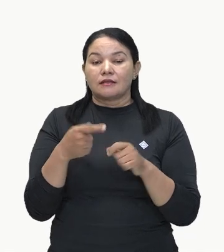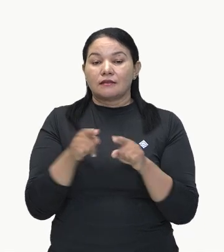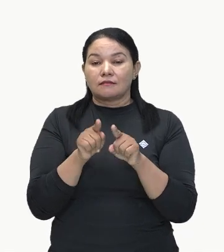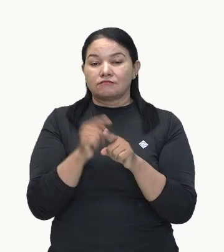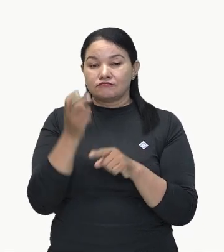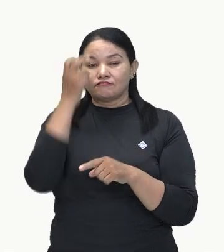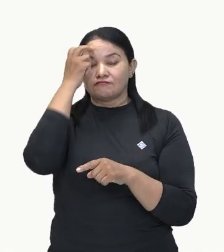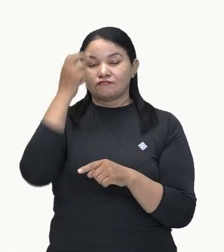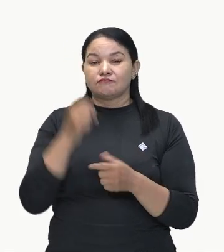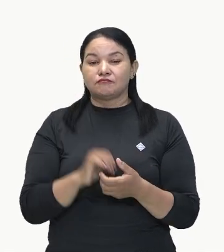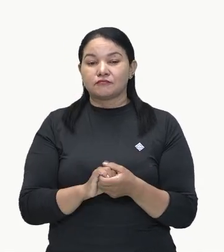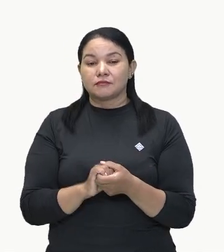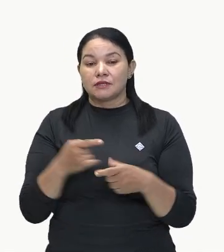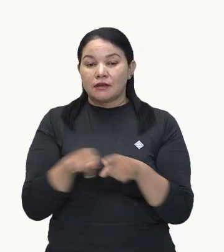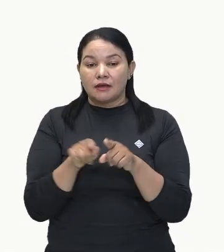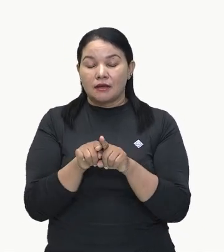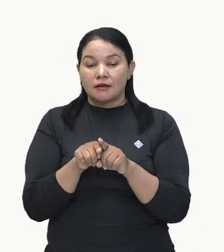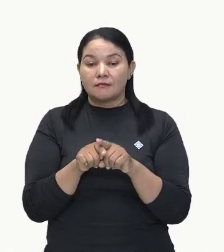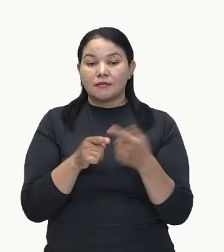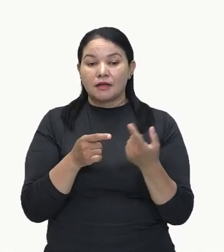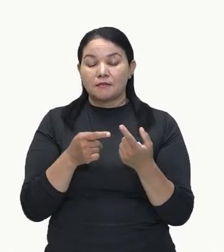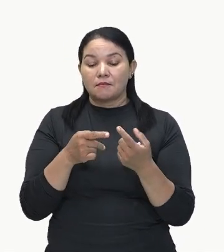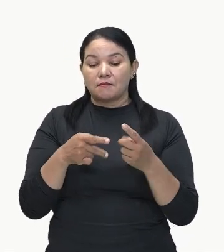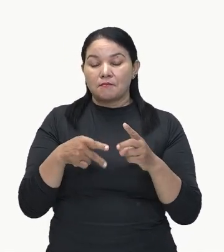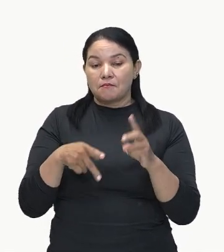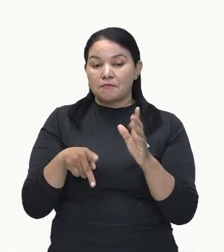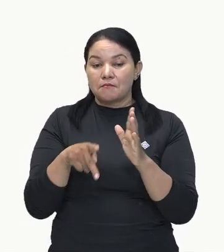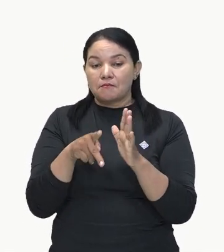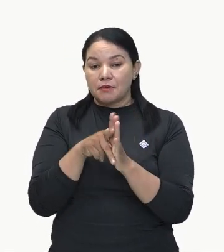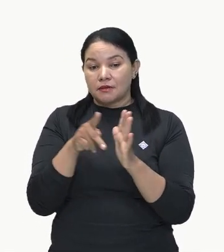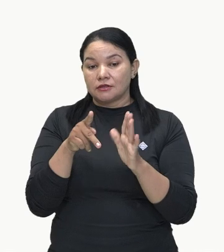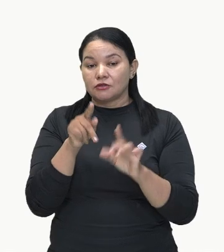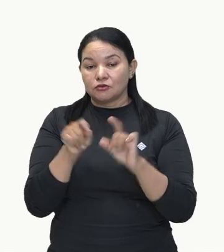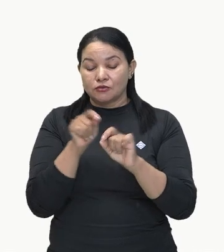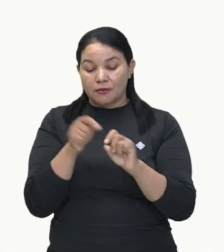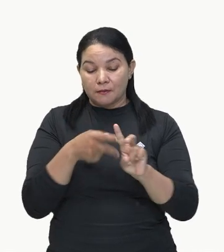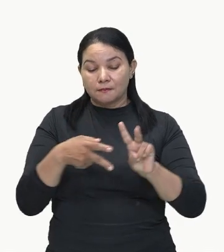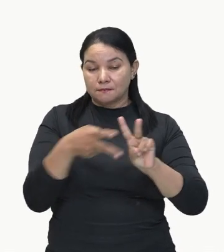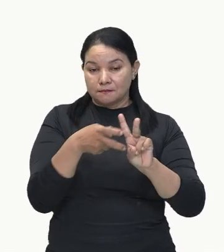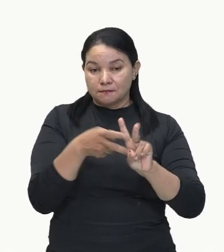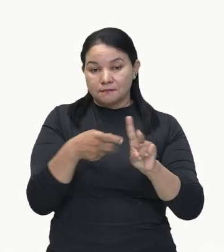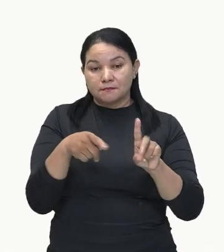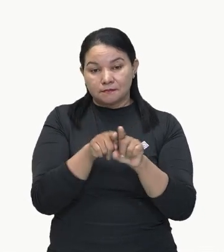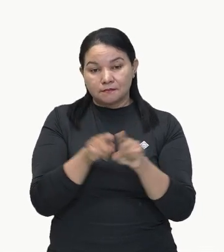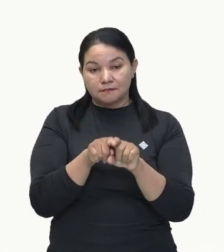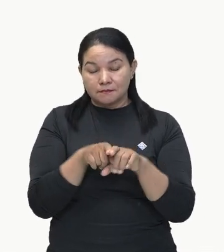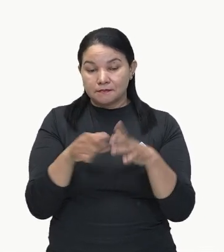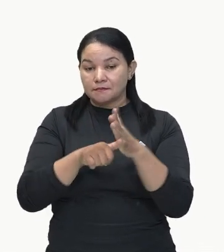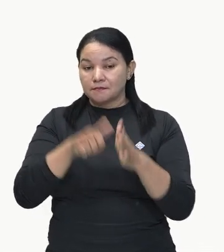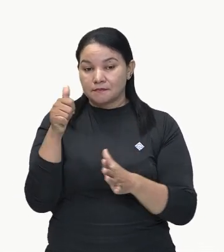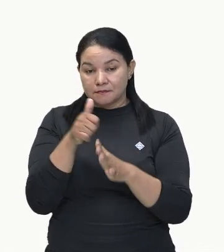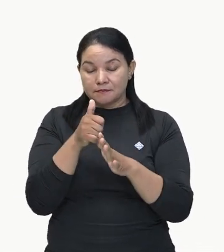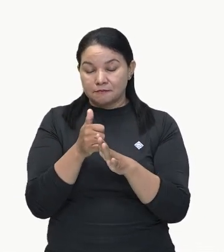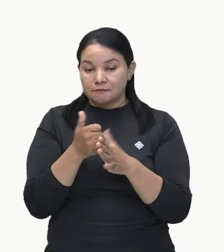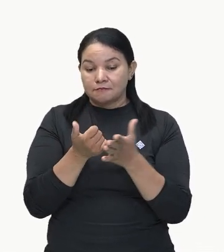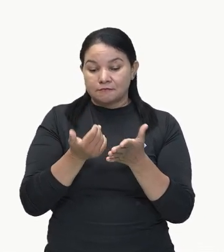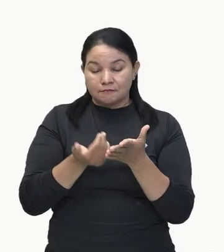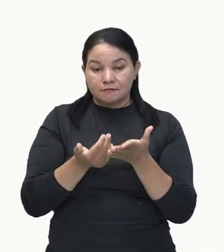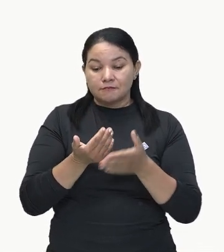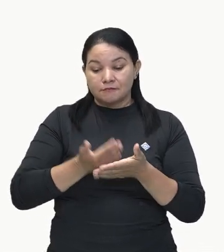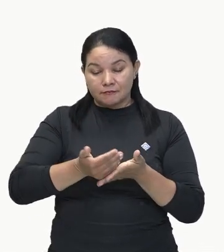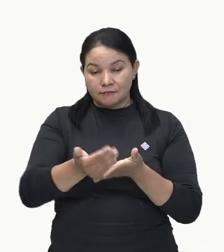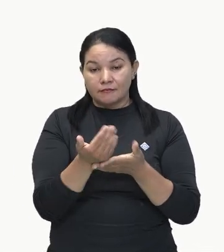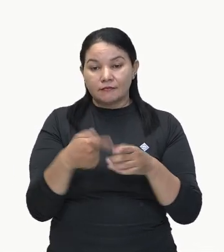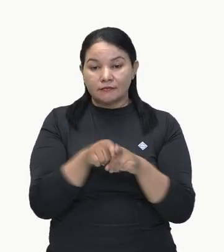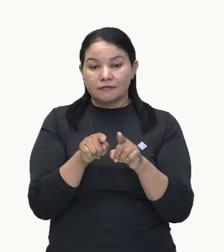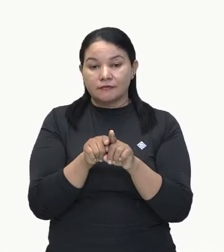também a presença dos povos nativos, as comunidades indígenas que fazem parte das primeiras nações, os inuites que vão